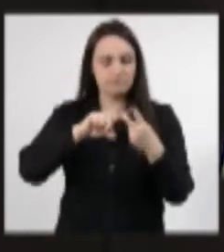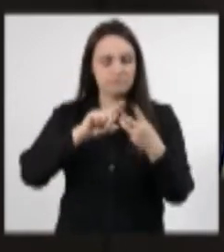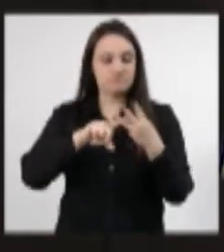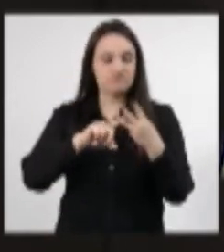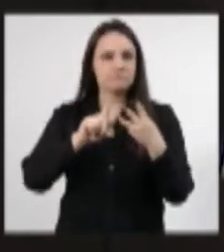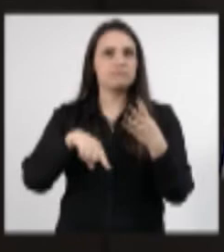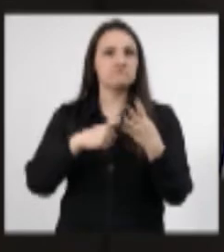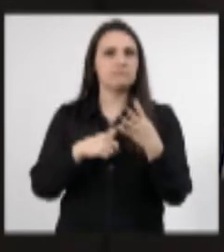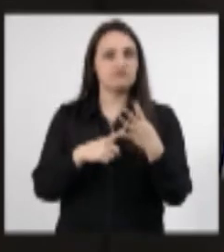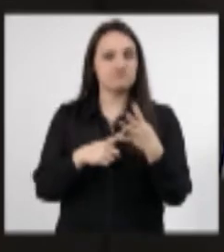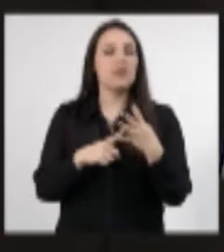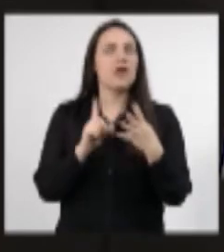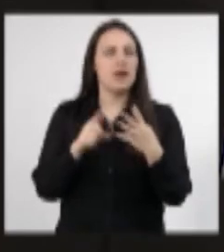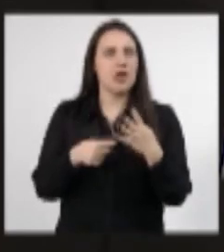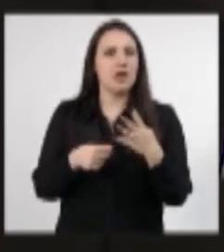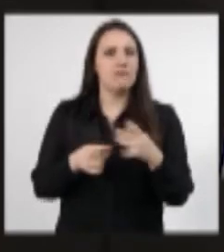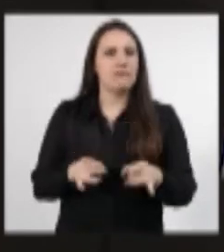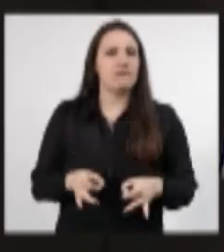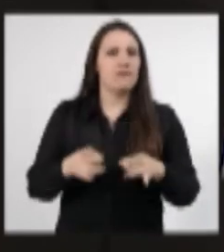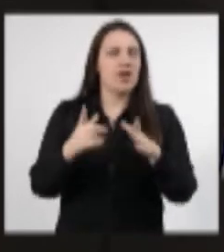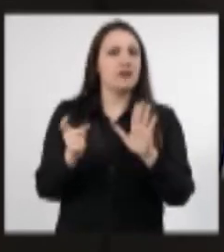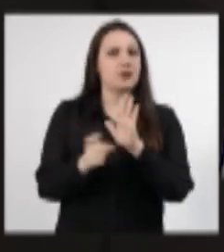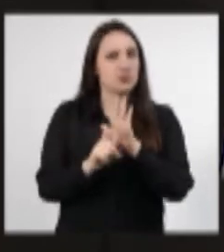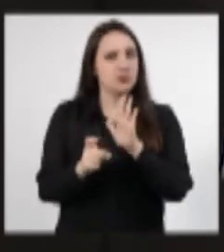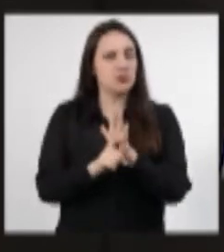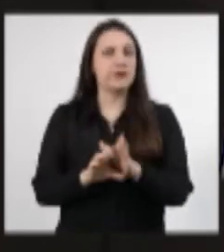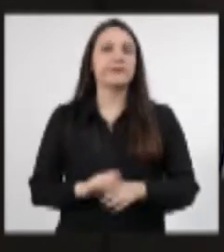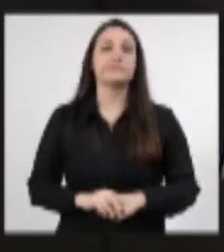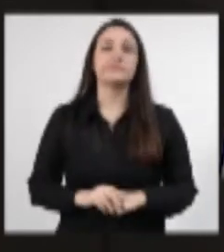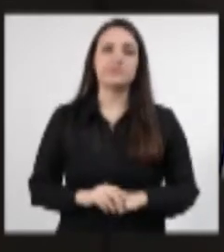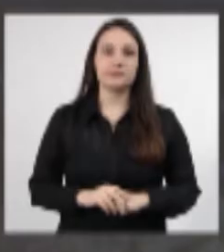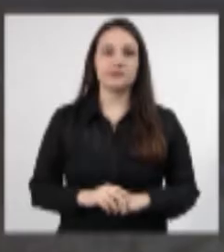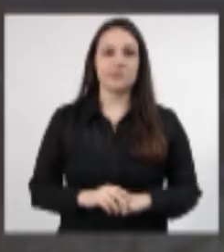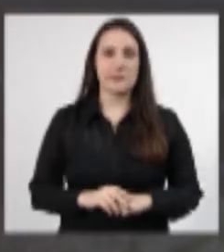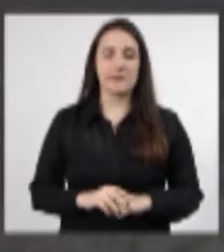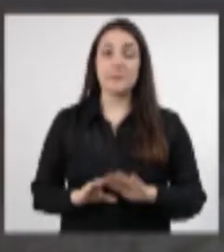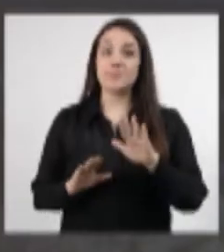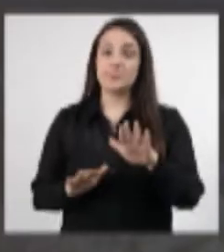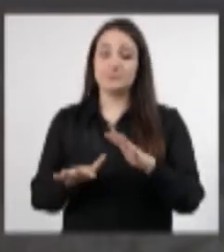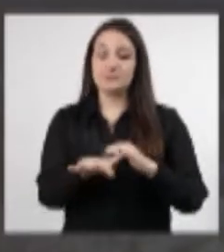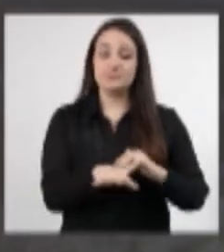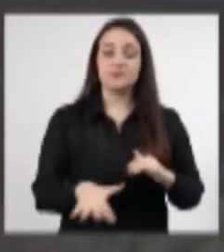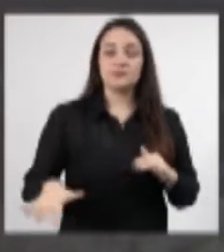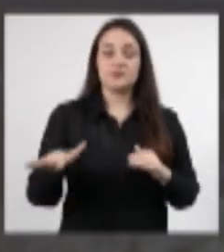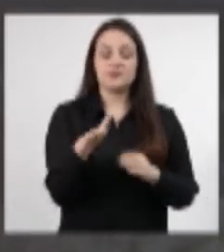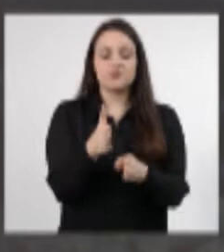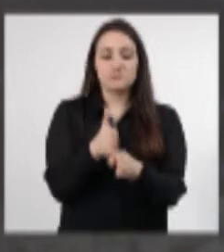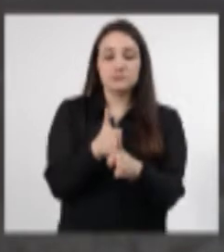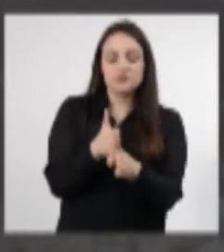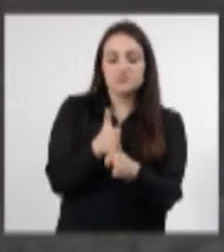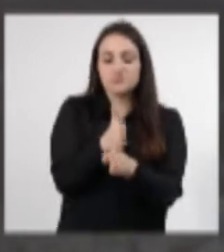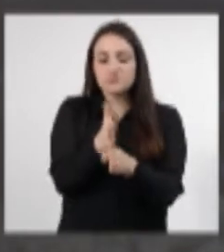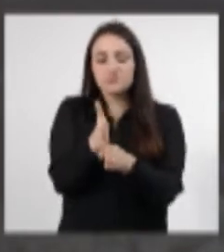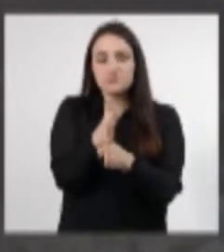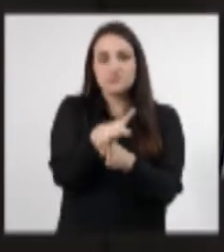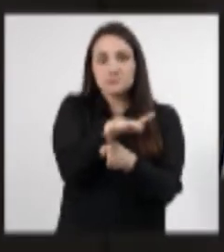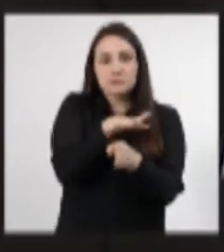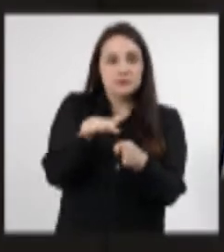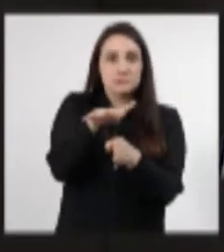reduzidos. O tráfico de drogas também, os resultados são muito positivos. Doutora, a região de fronteira também está mais